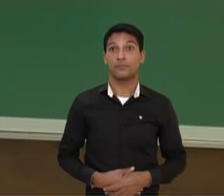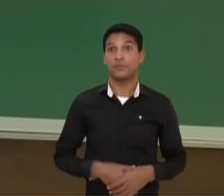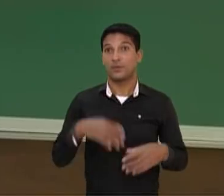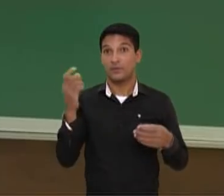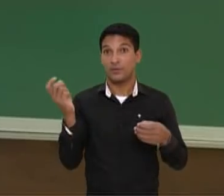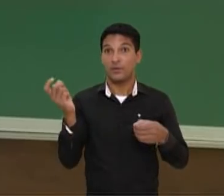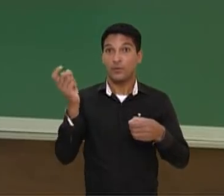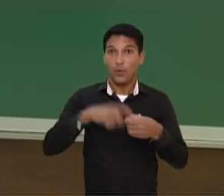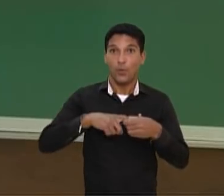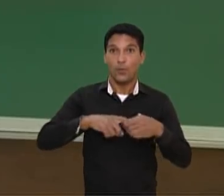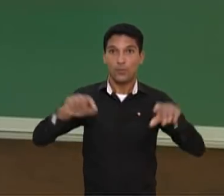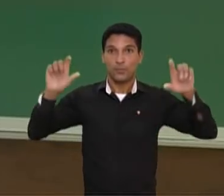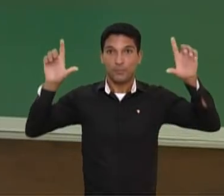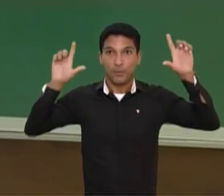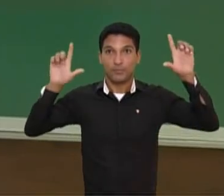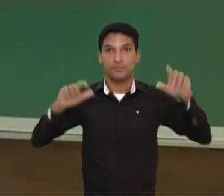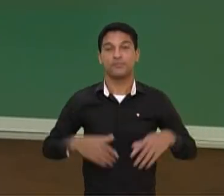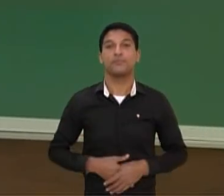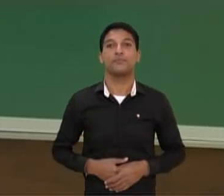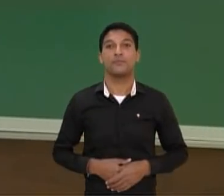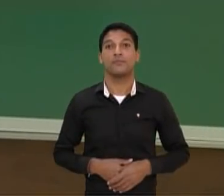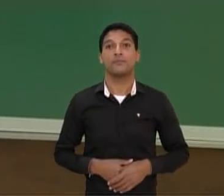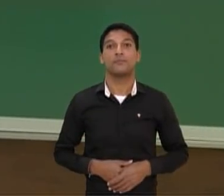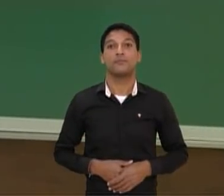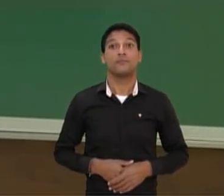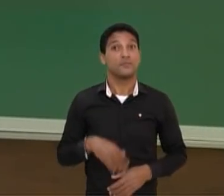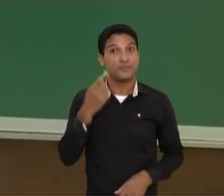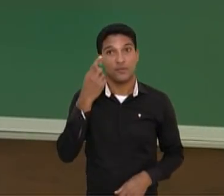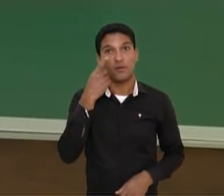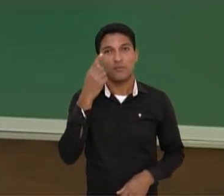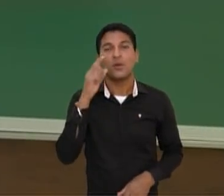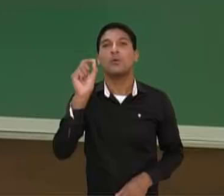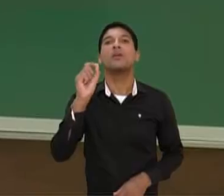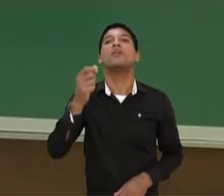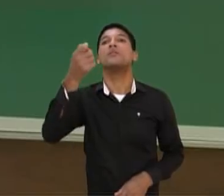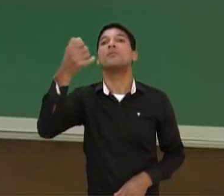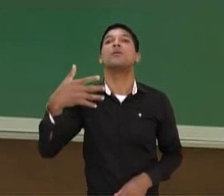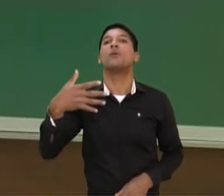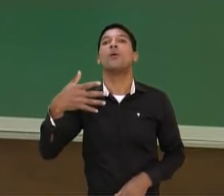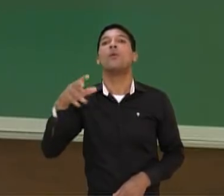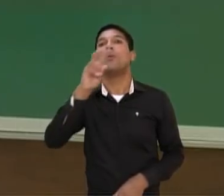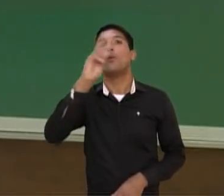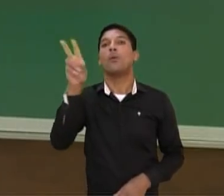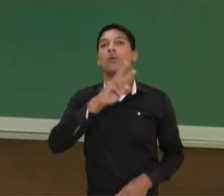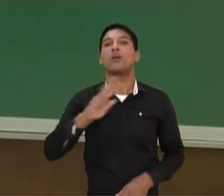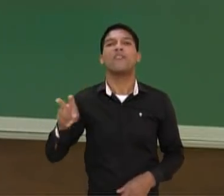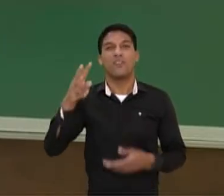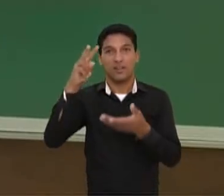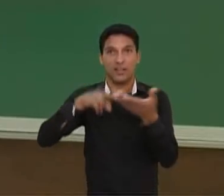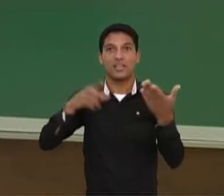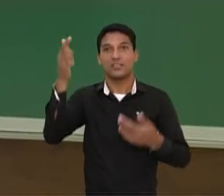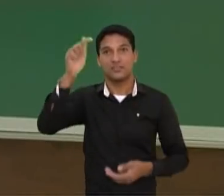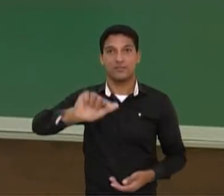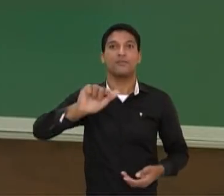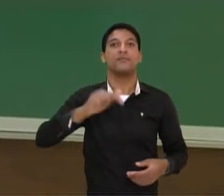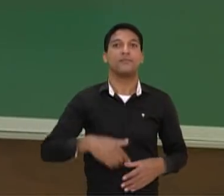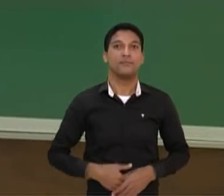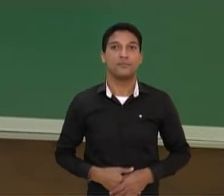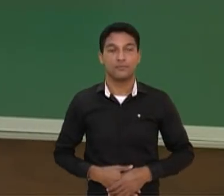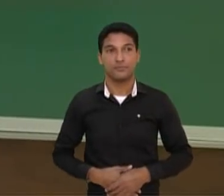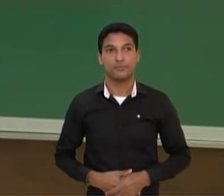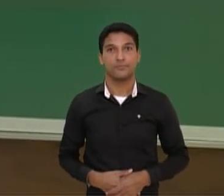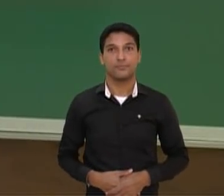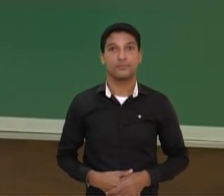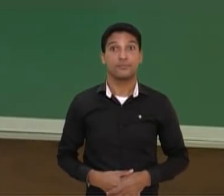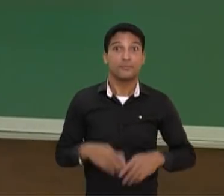Estamos de volta. Então, vamos dar uma olhada aqui o que dizia o enunciado do exercício. Tá? Vou ler novamente com vocês. Todo o